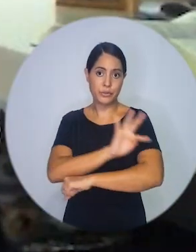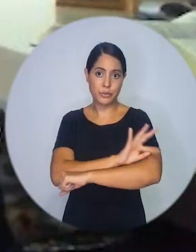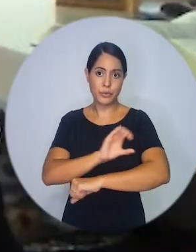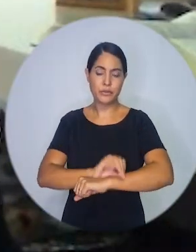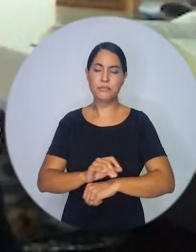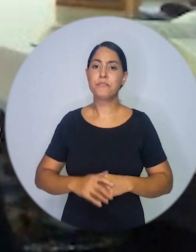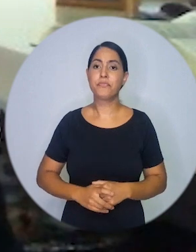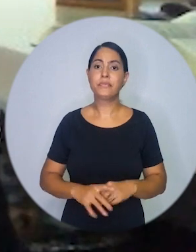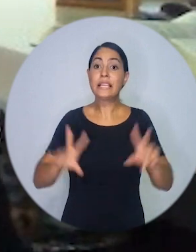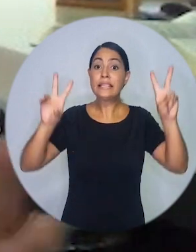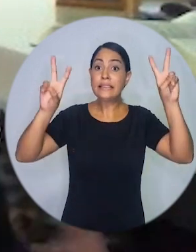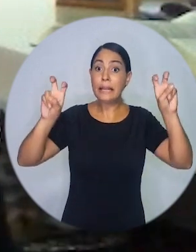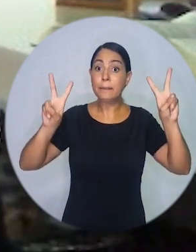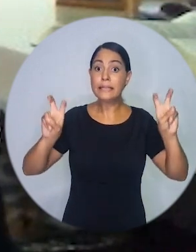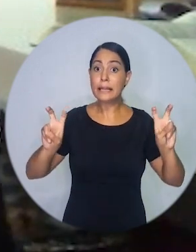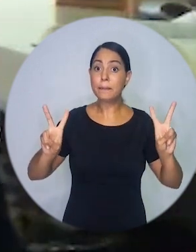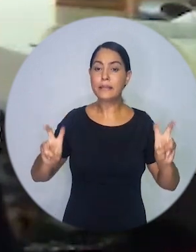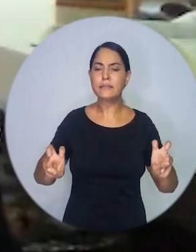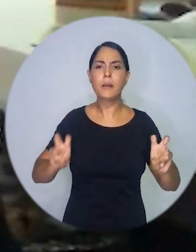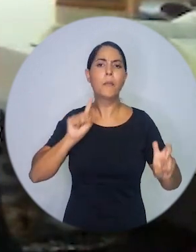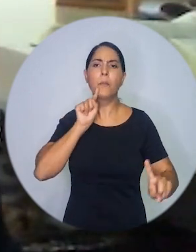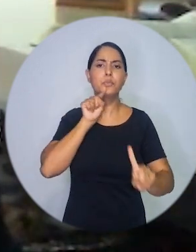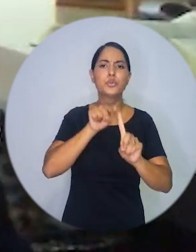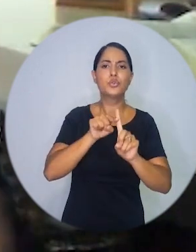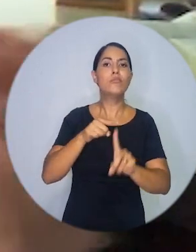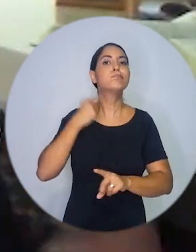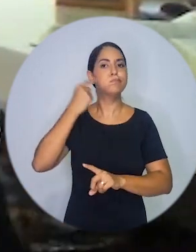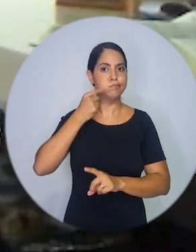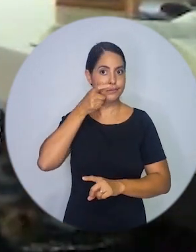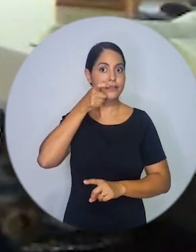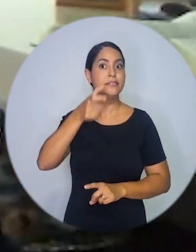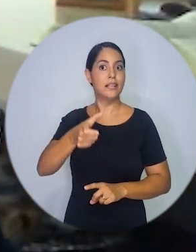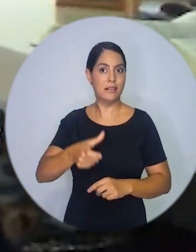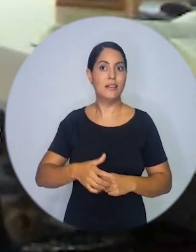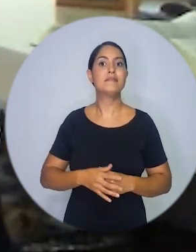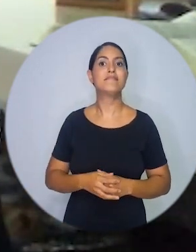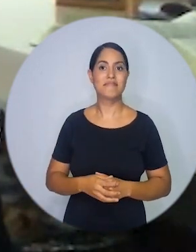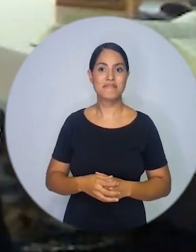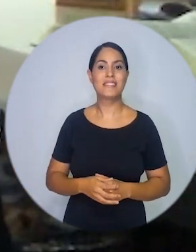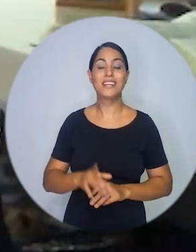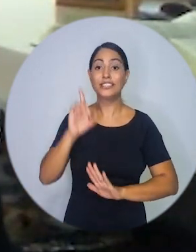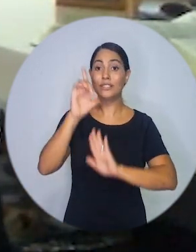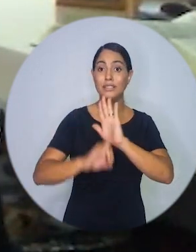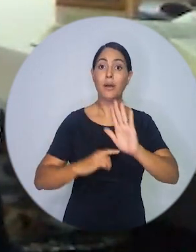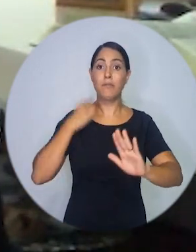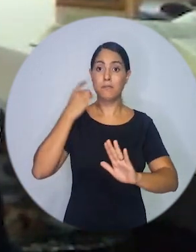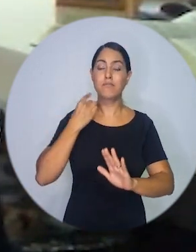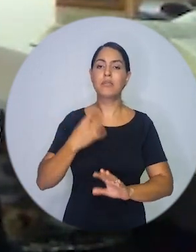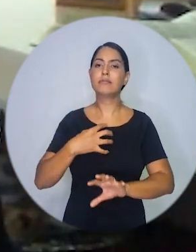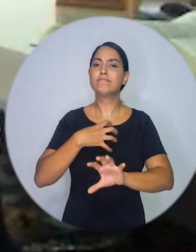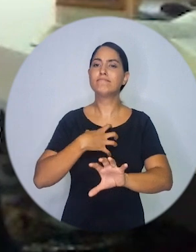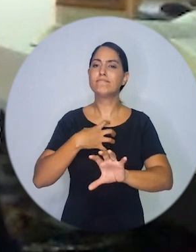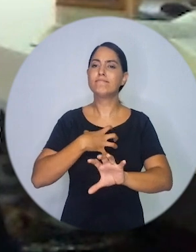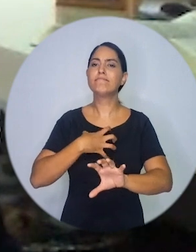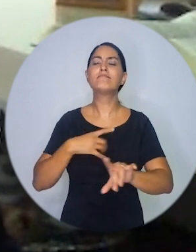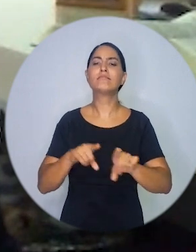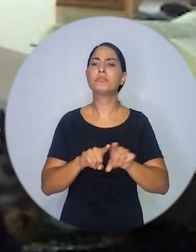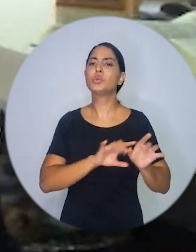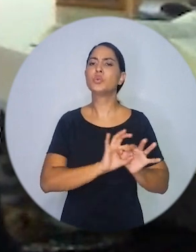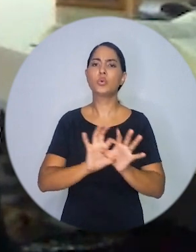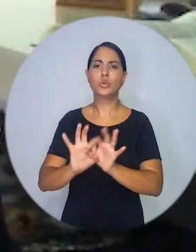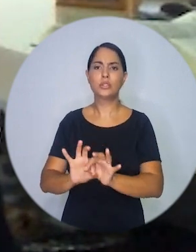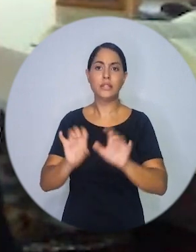de temas relacionados ao interesse da advocacia, prerrogativas da advocacia, a acessibilidade ao